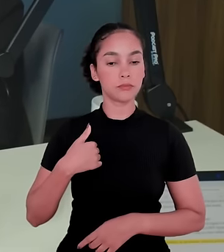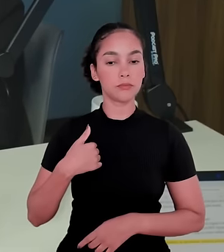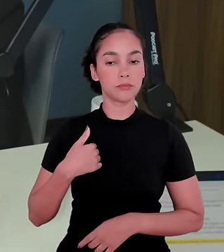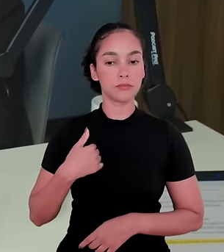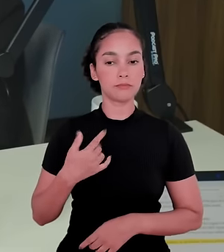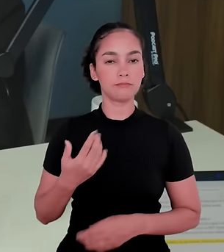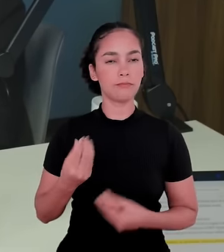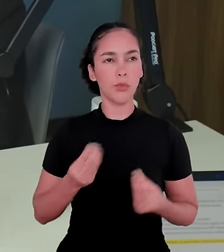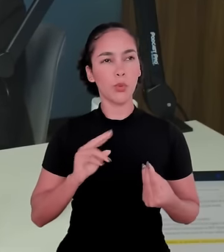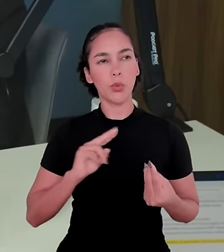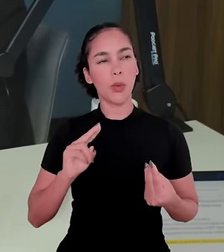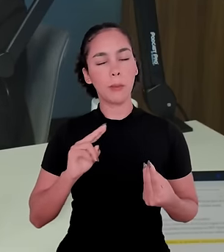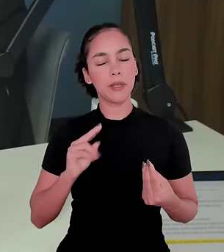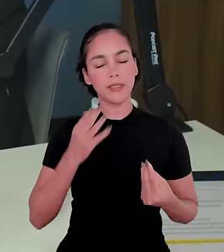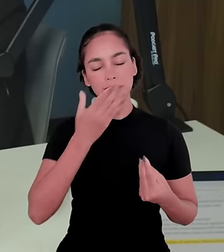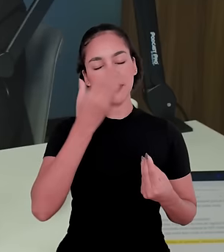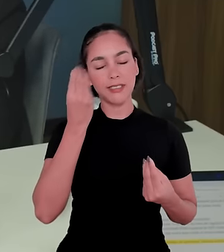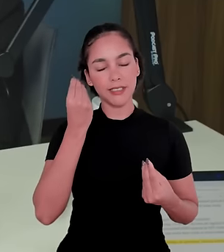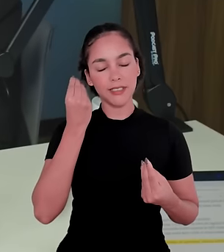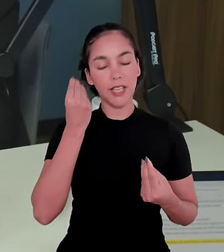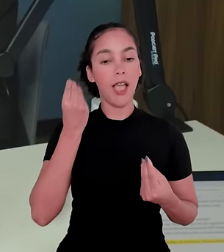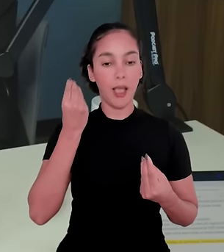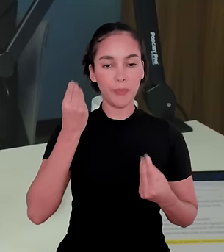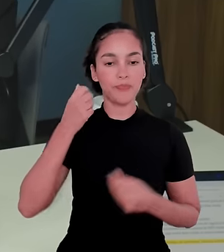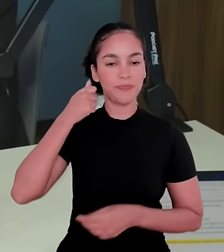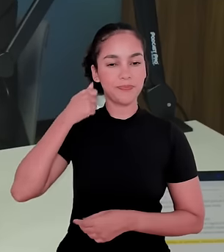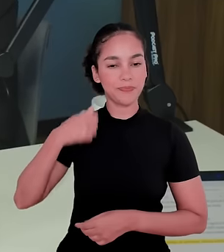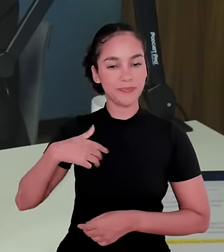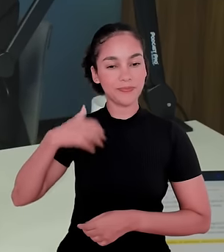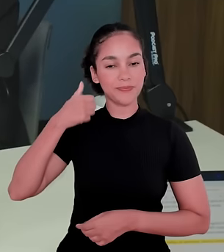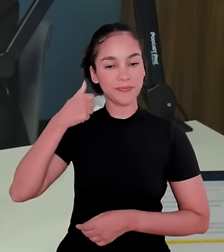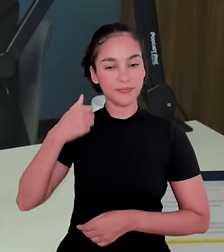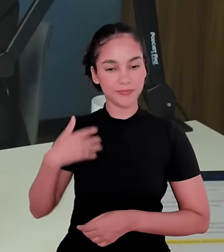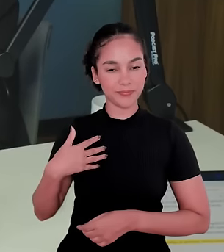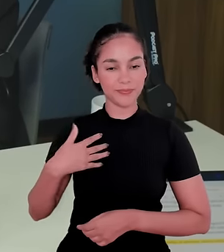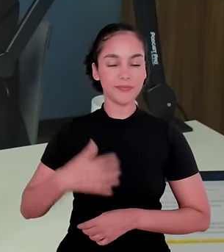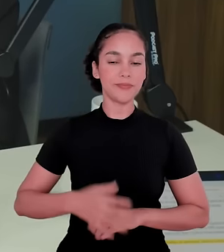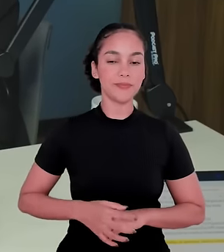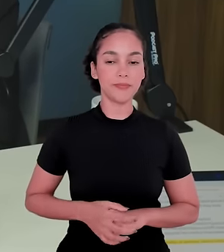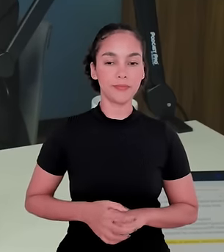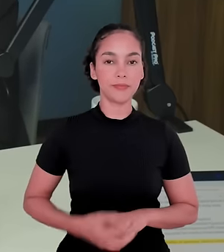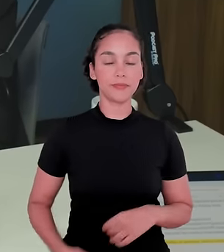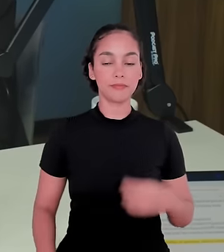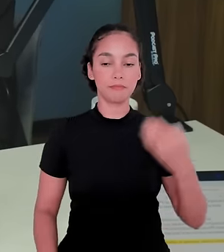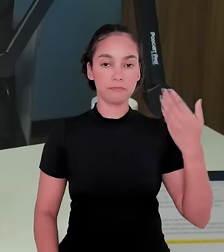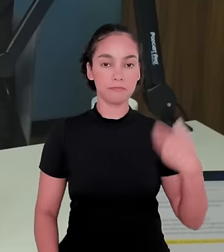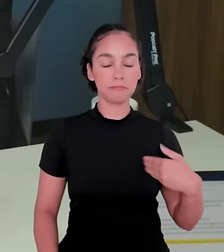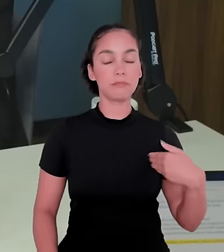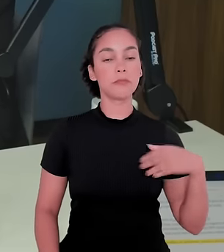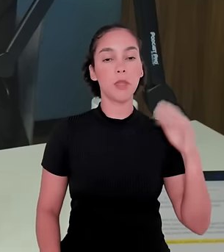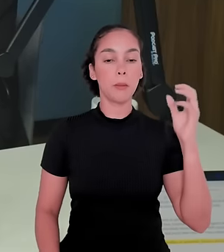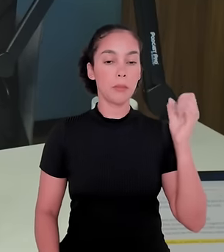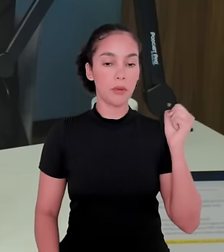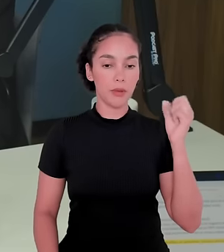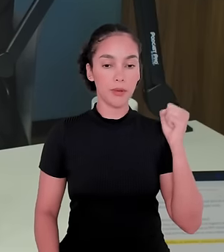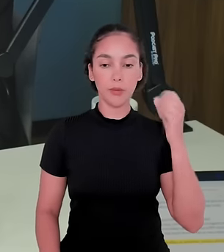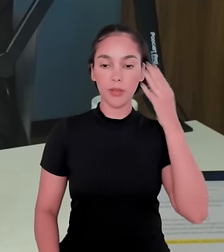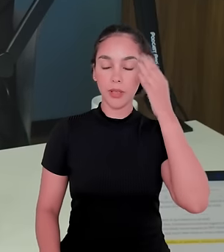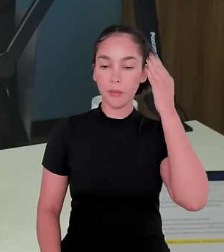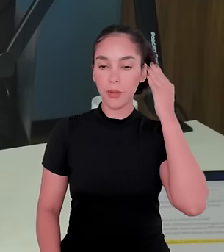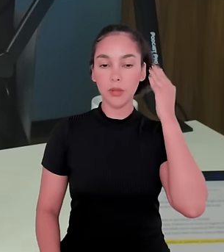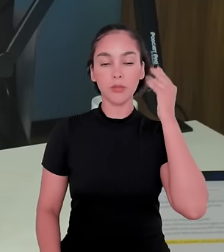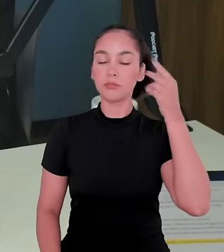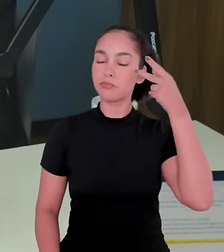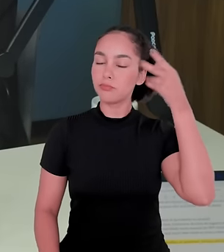como é o nome disso meso eu vou fazer a autodescrição né Eu sou eu tenho pele branca eh cabelos